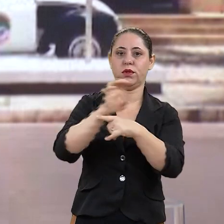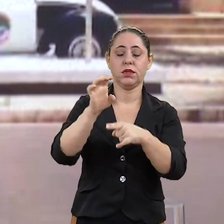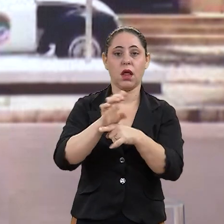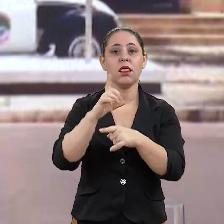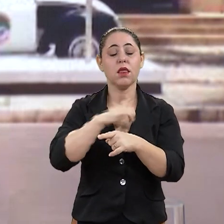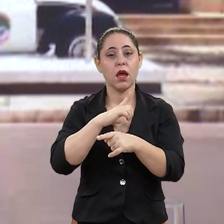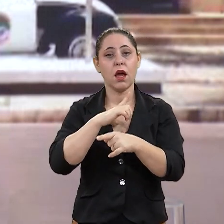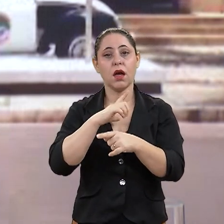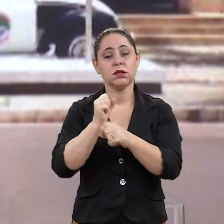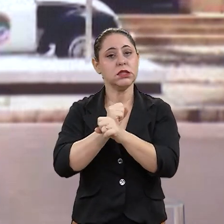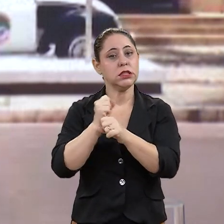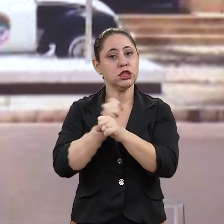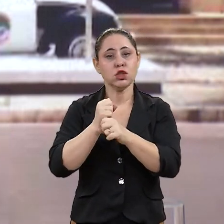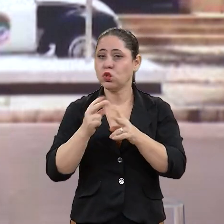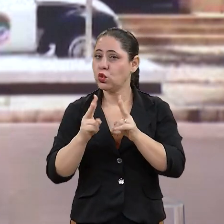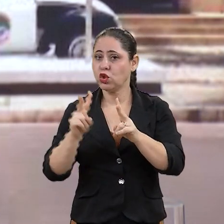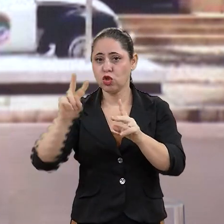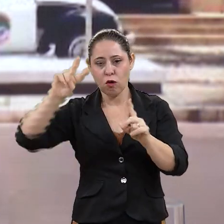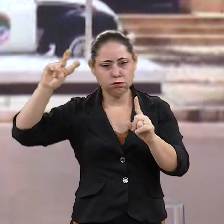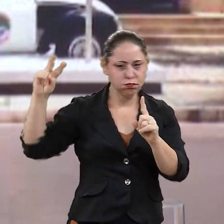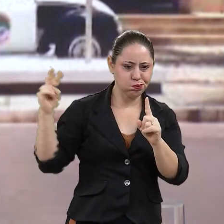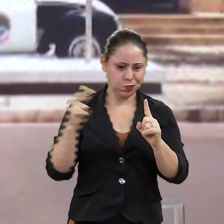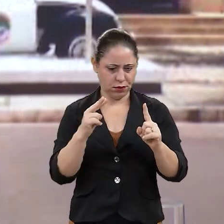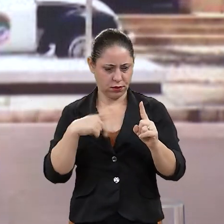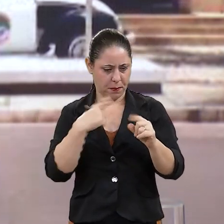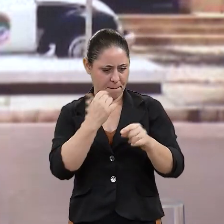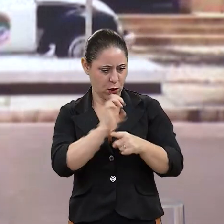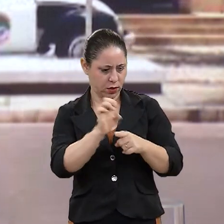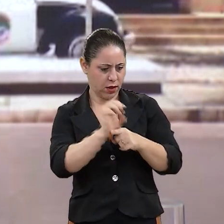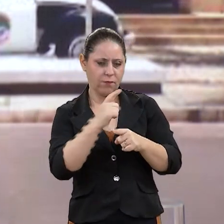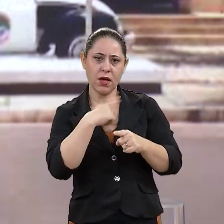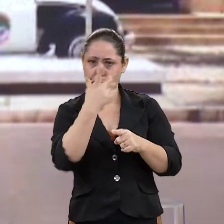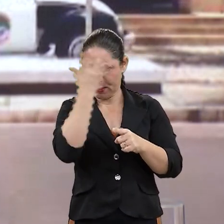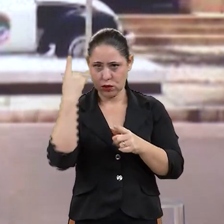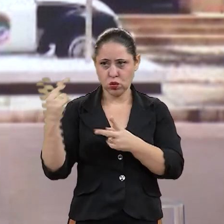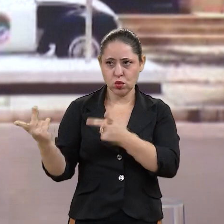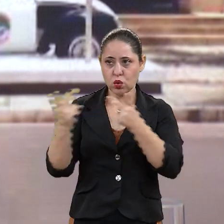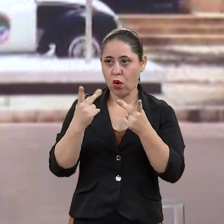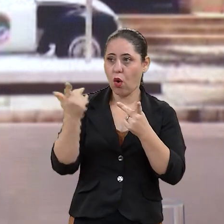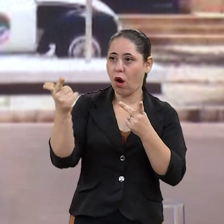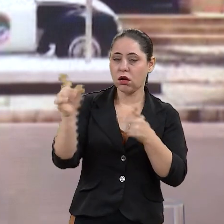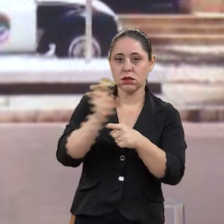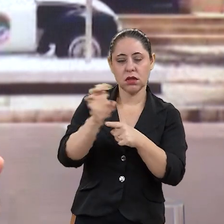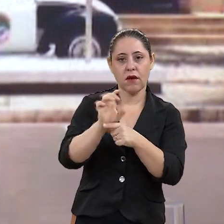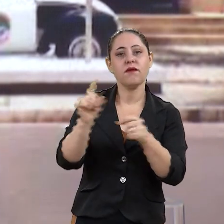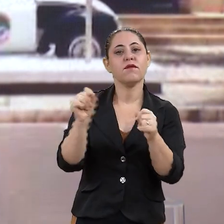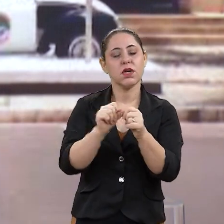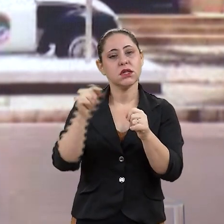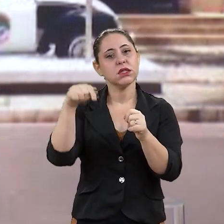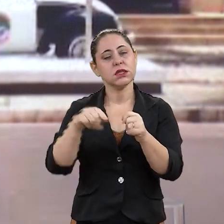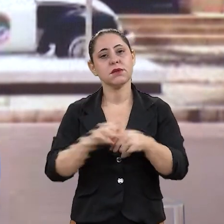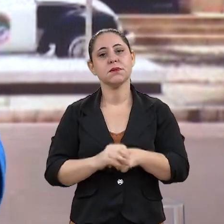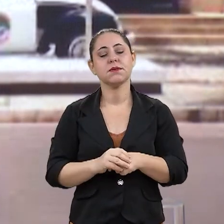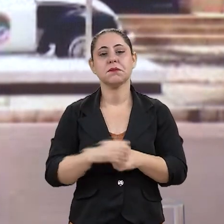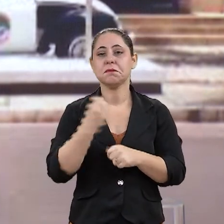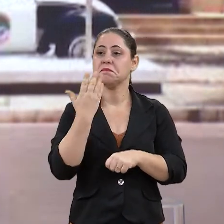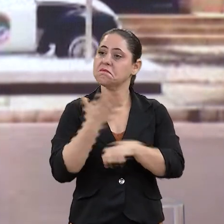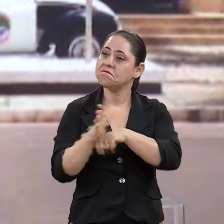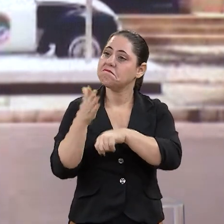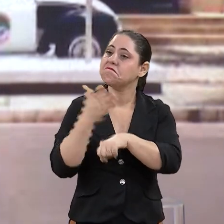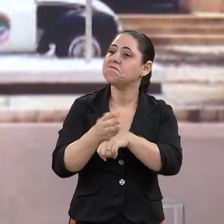e continua olhando. As pessoas, a gente recebe visitas de outros estados vindo fazer boas práticas aqui. Nós somos